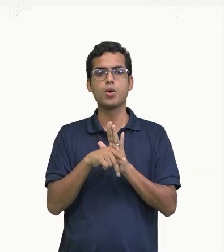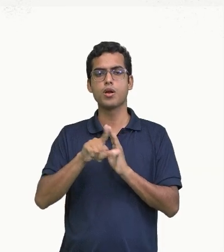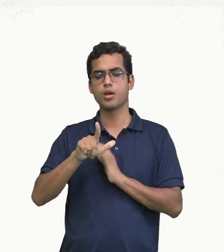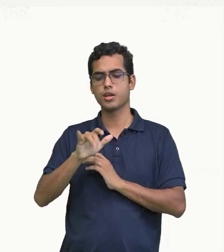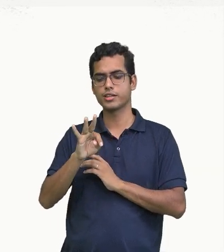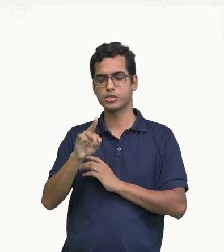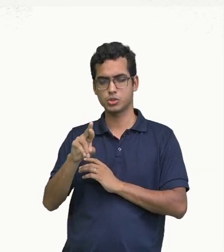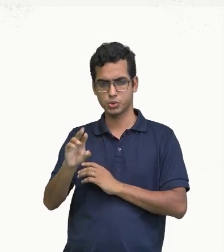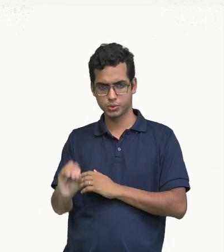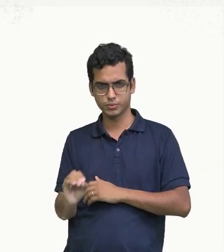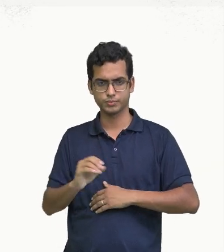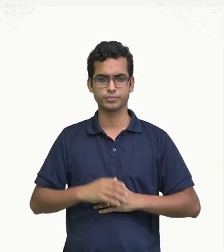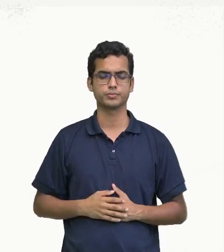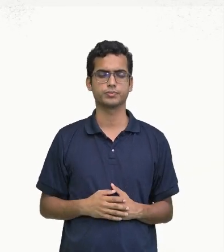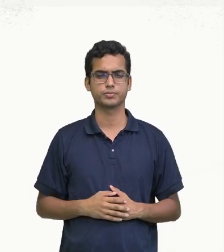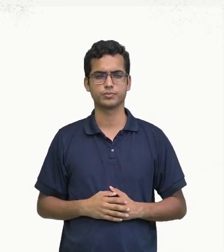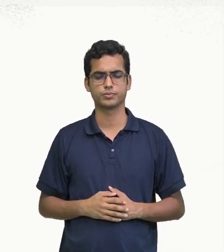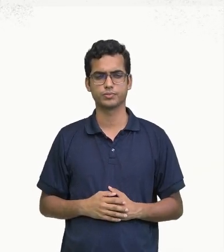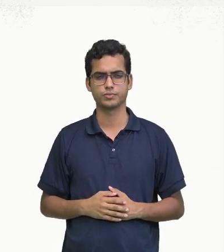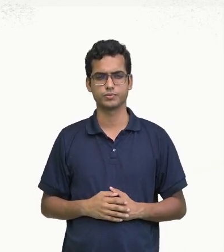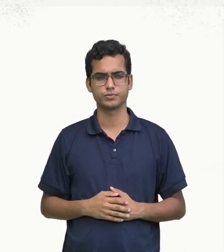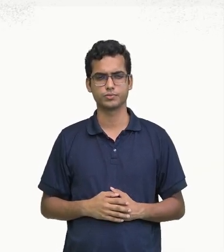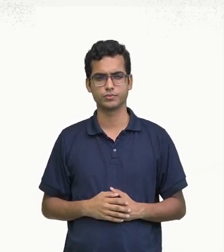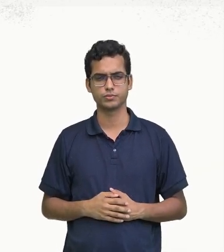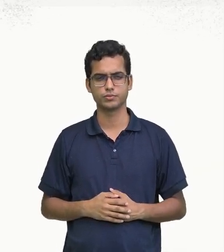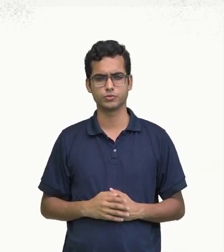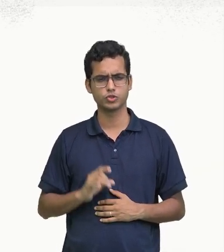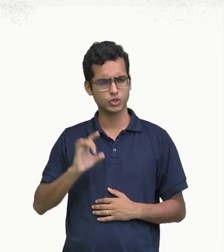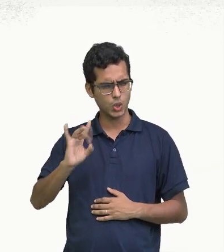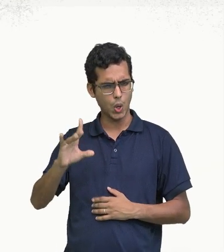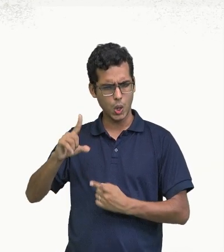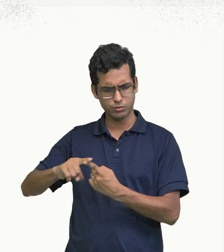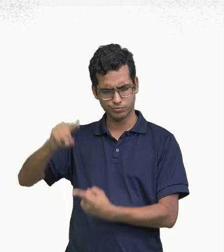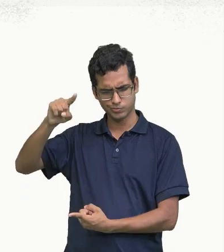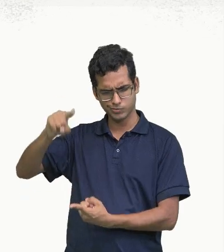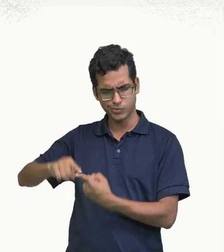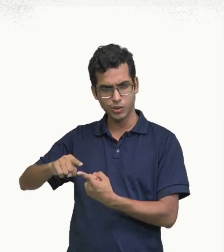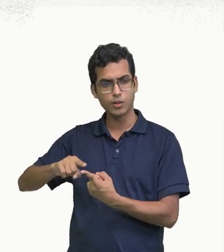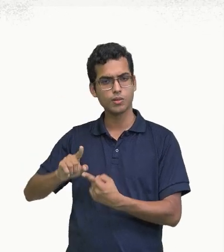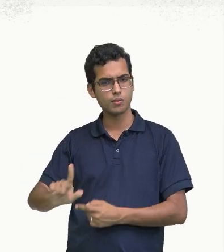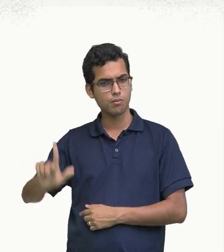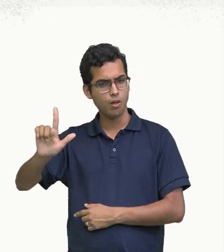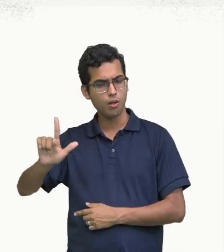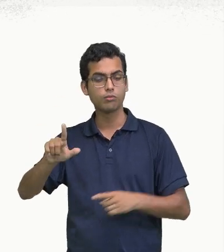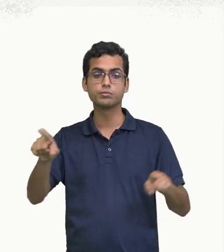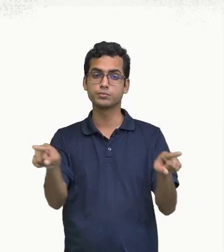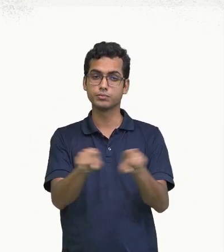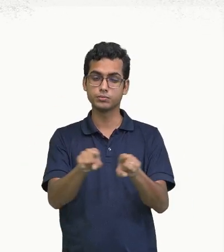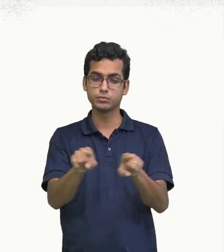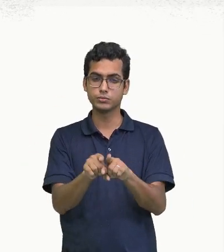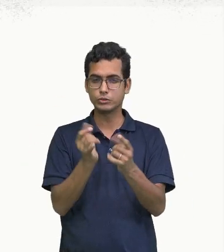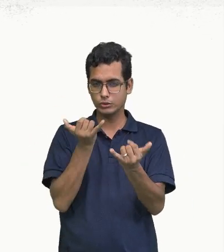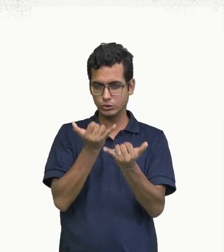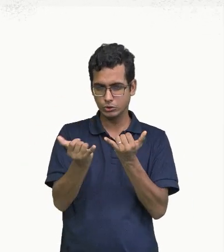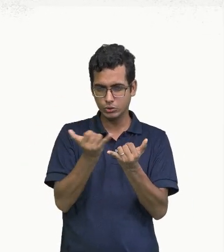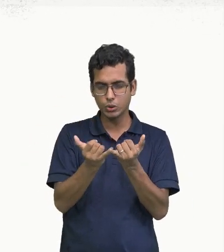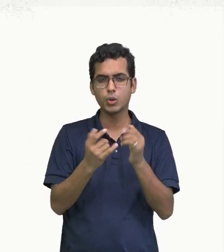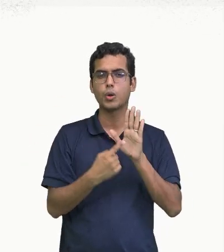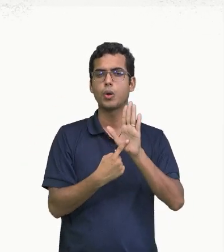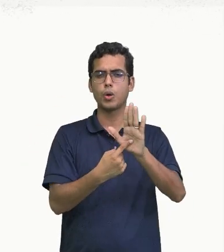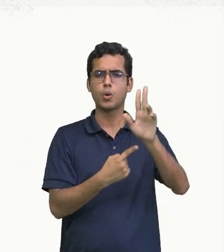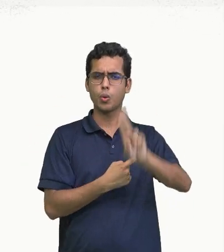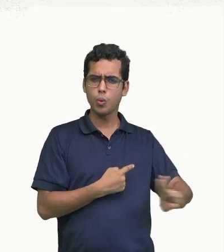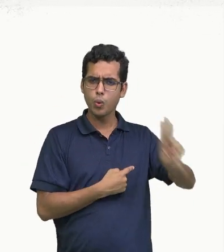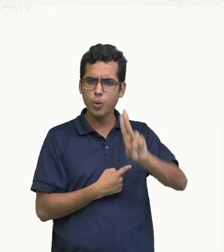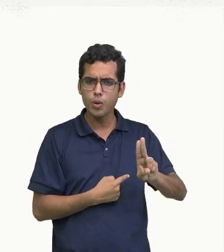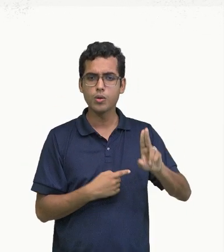não existe sozinho aí na questão de medidas. Há também alguém muito próximo e que aparece aí também